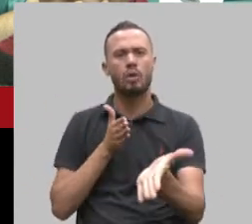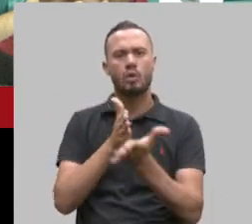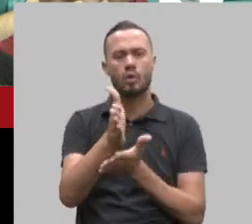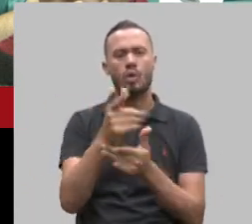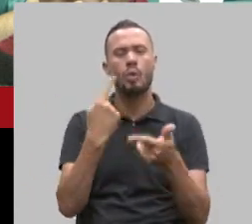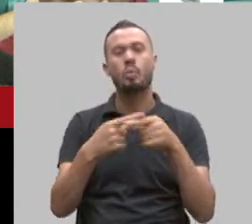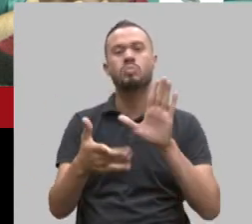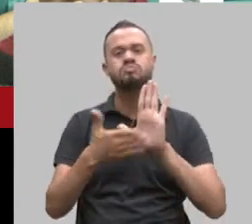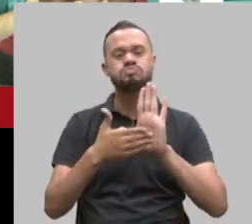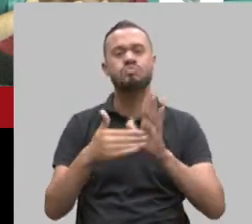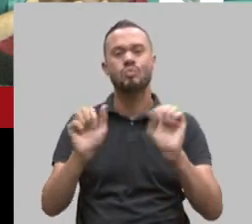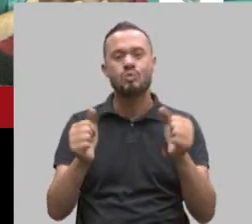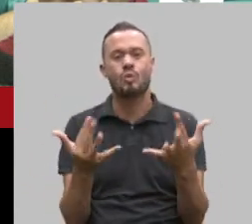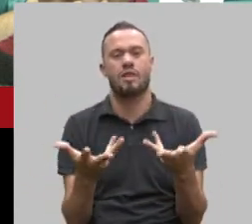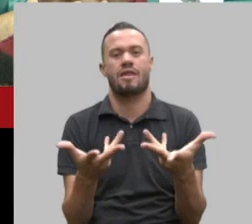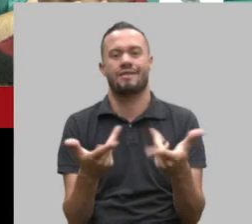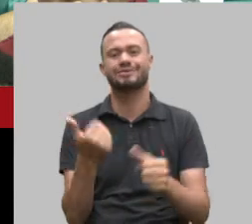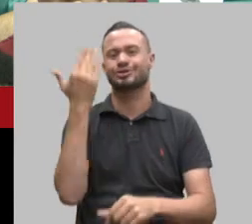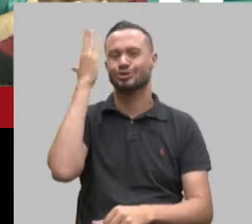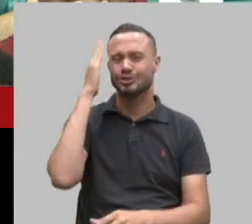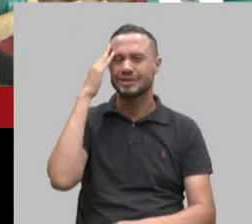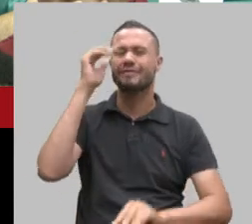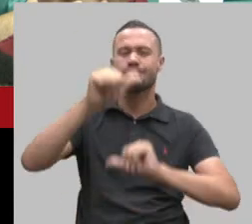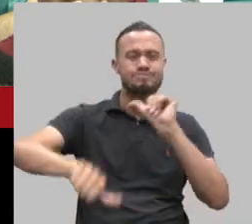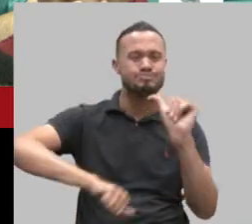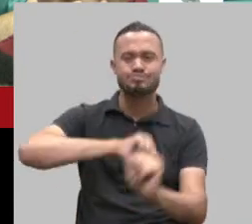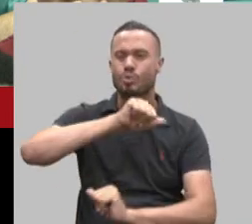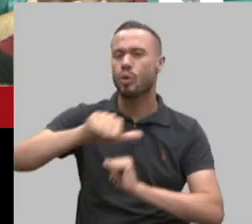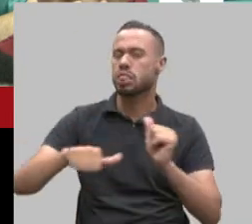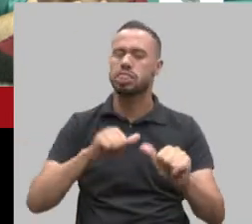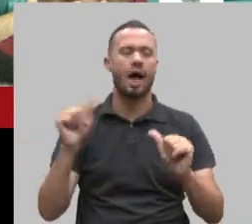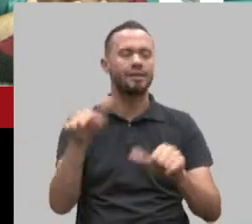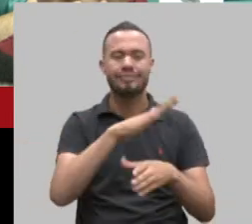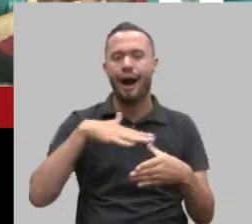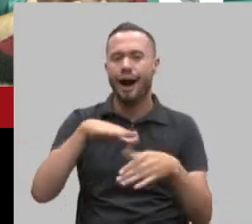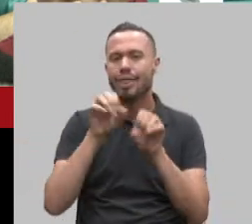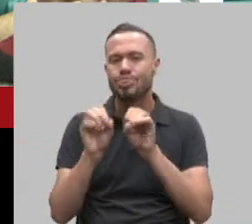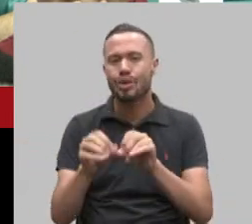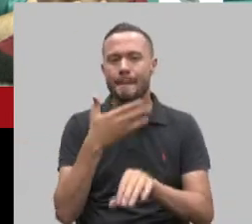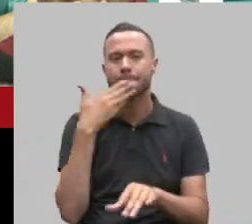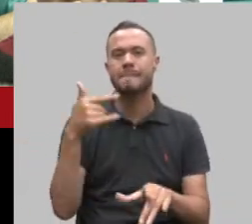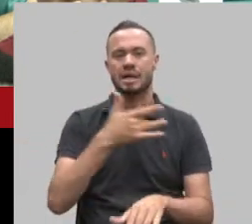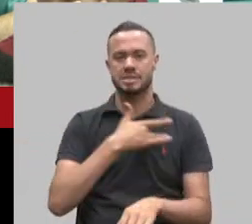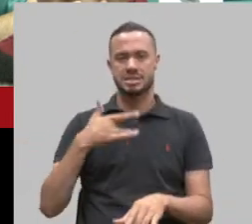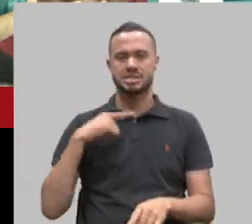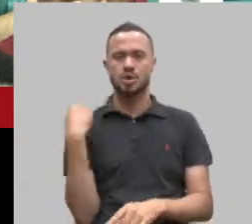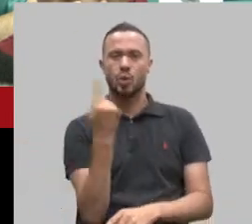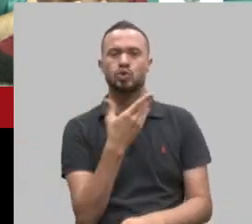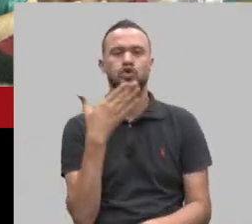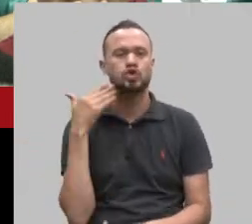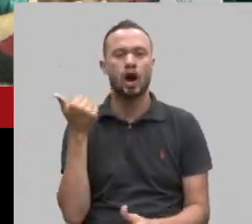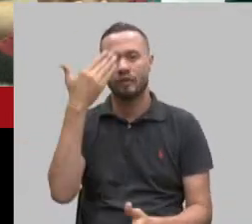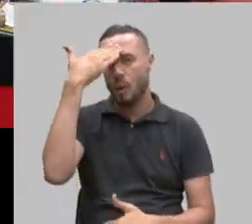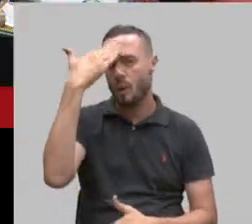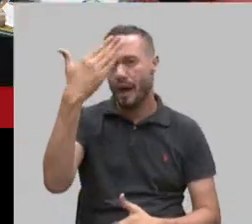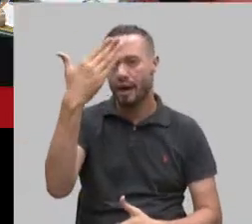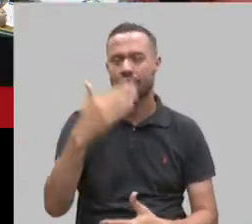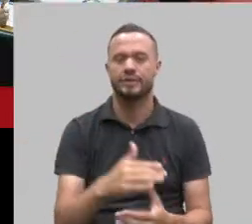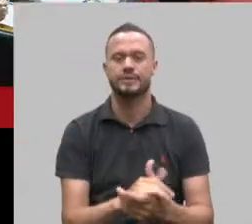qualidade e que eu sei que vai mudar totalmente a nossa educação e melhorar a saúde de nossos jovens Muito